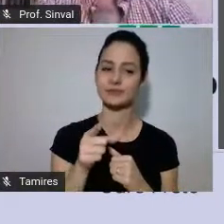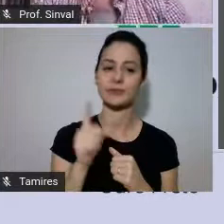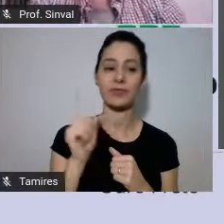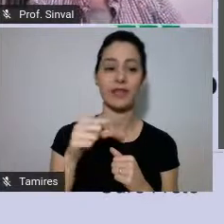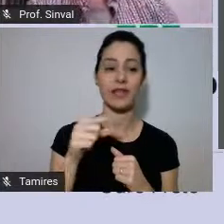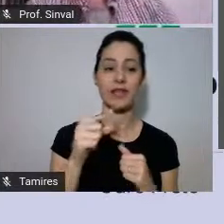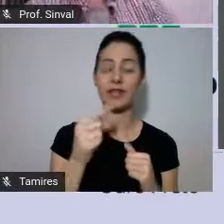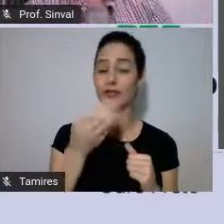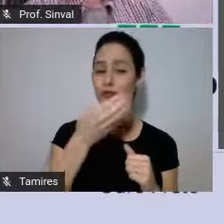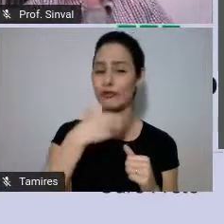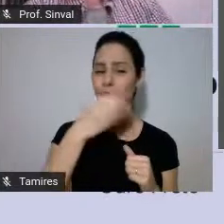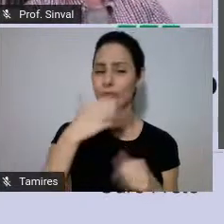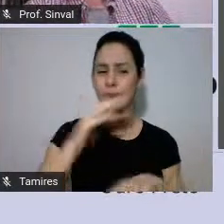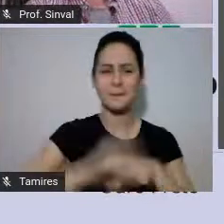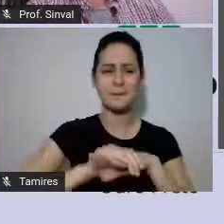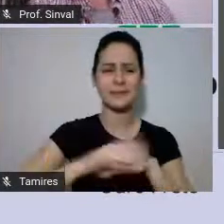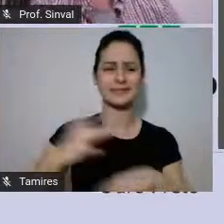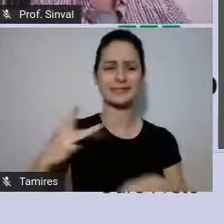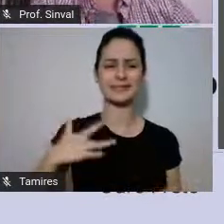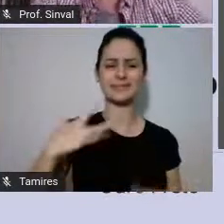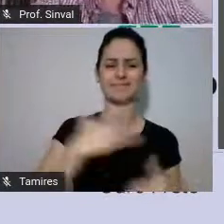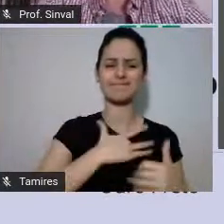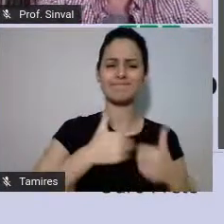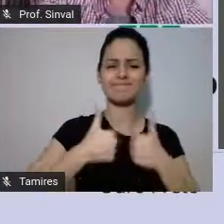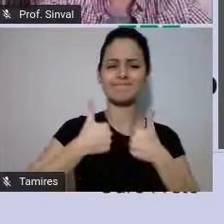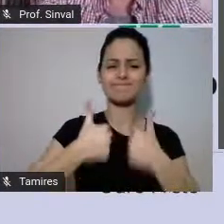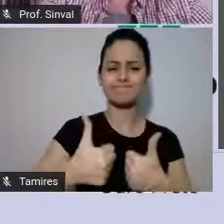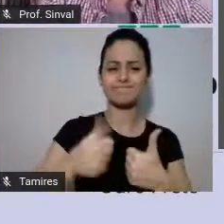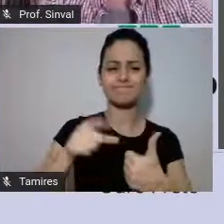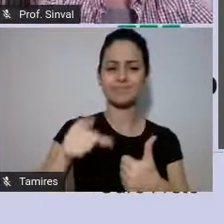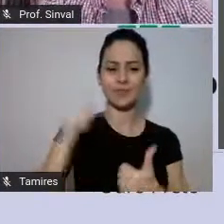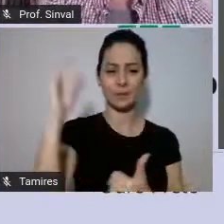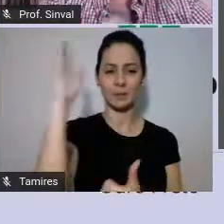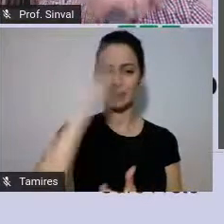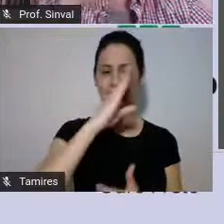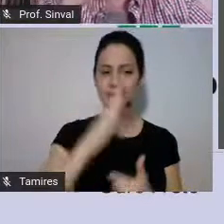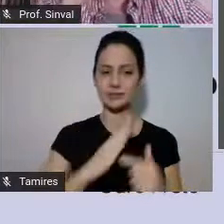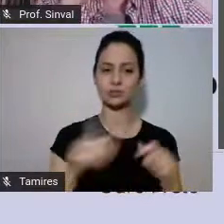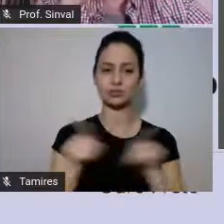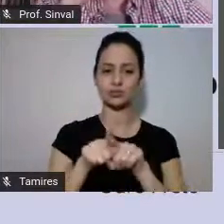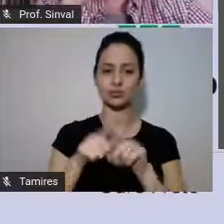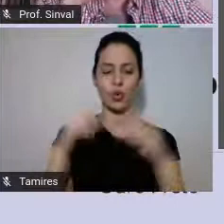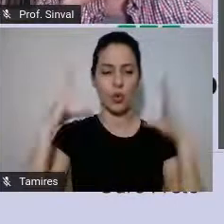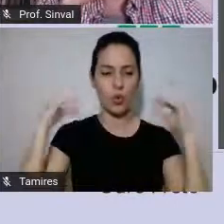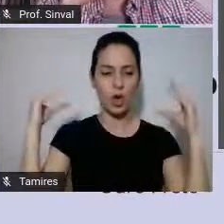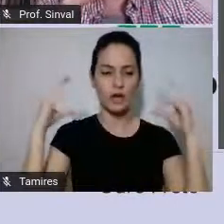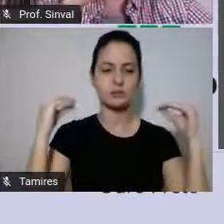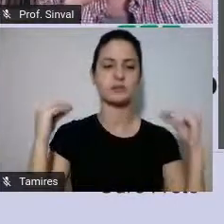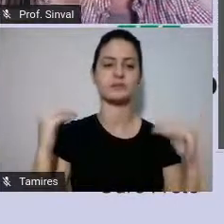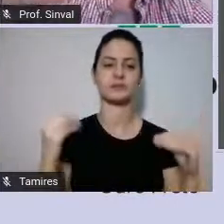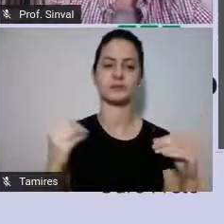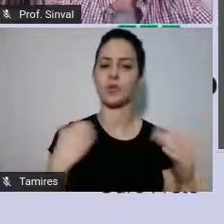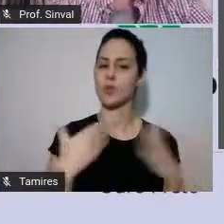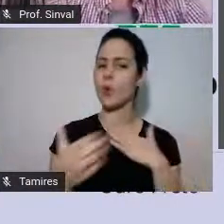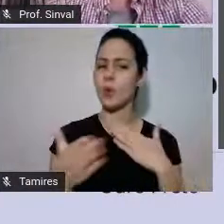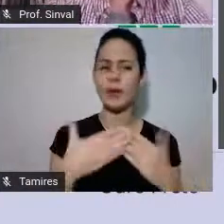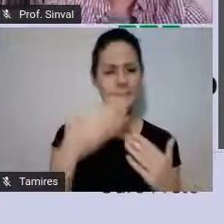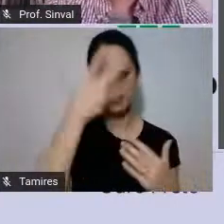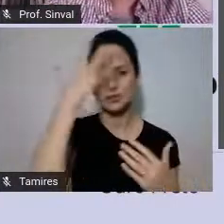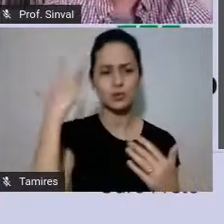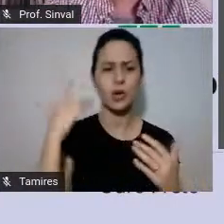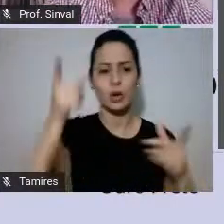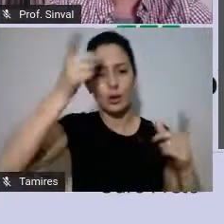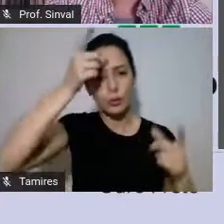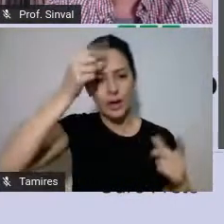fruta mais saudável existente no Brasil holandês, e ela era tomada por qualquer pessoa para aliviar o